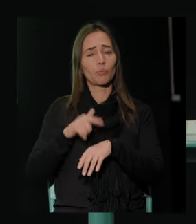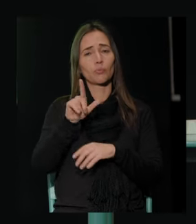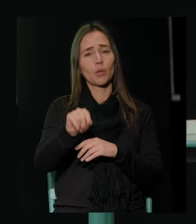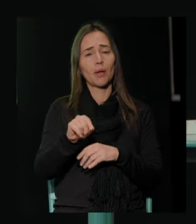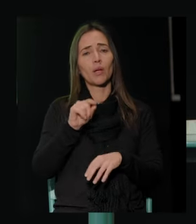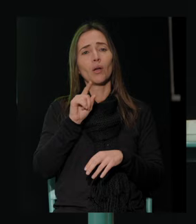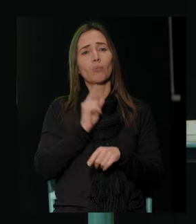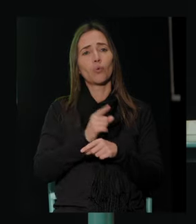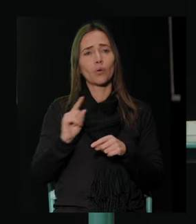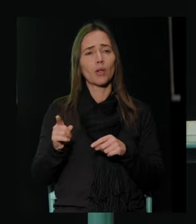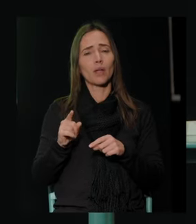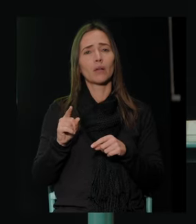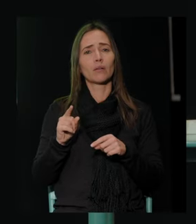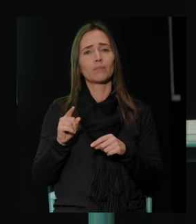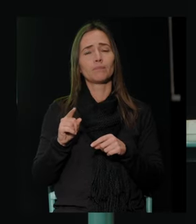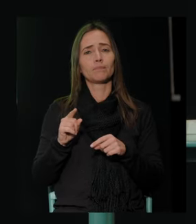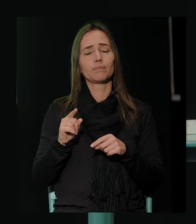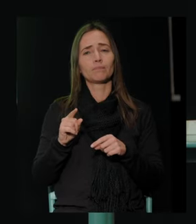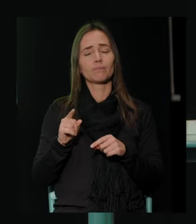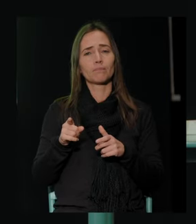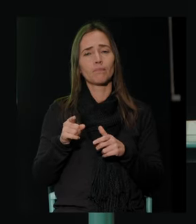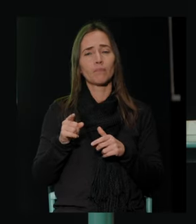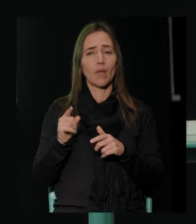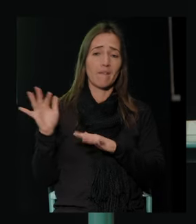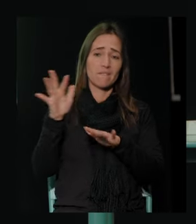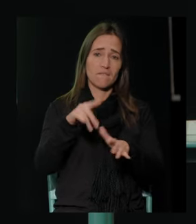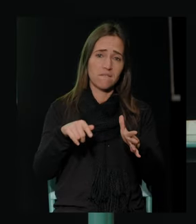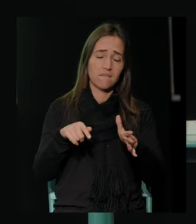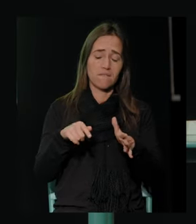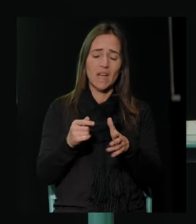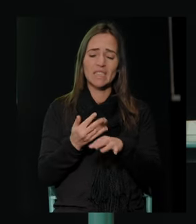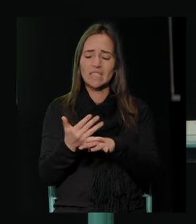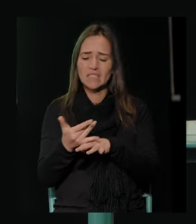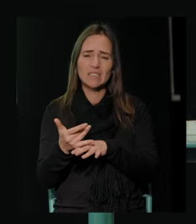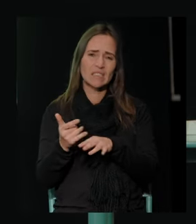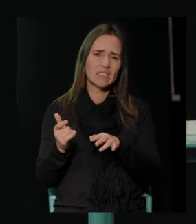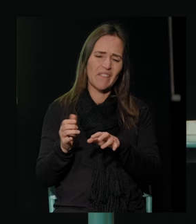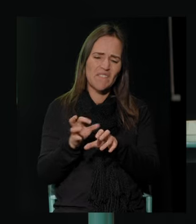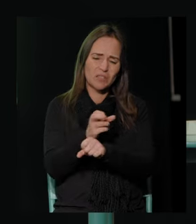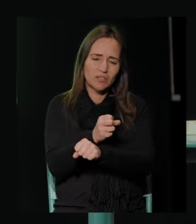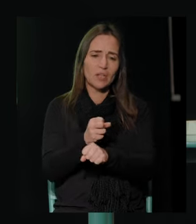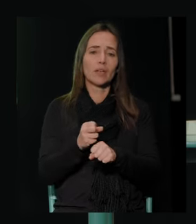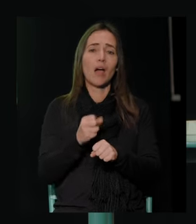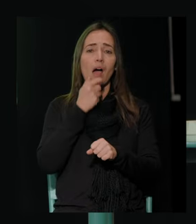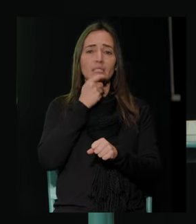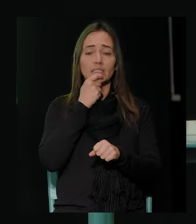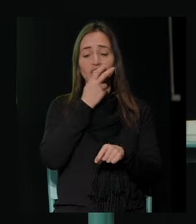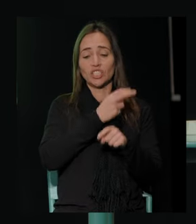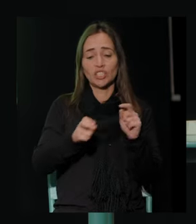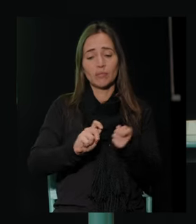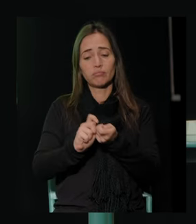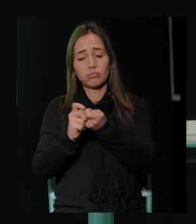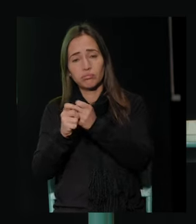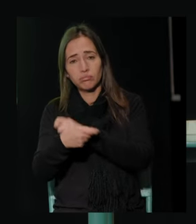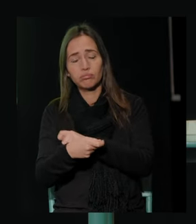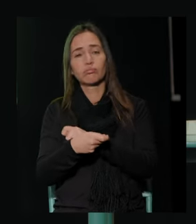com a questão das espécies exóticas invasoras. E à medida que vamos tendo esta transição energética e